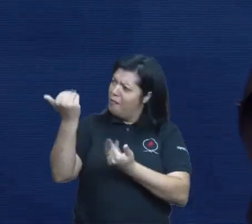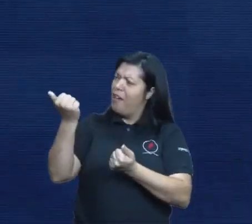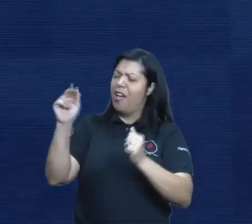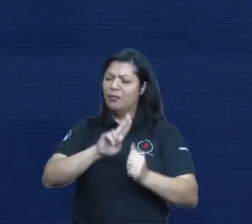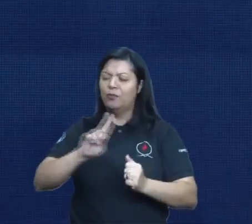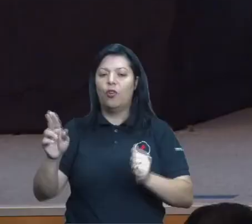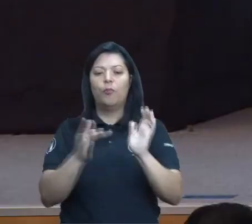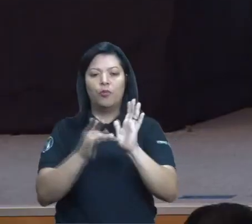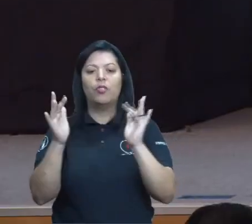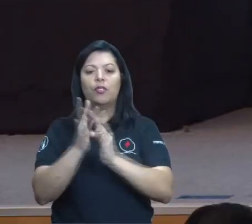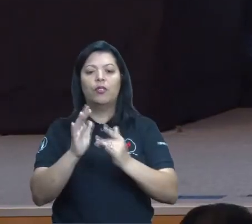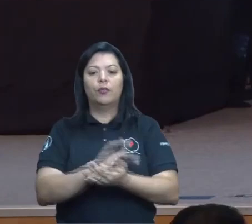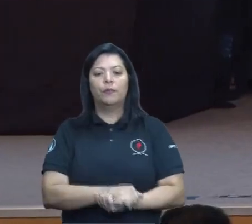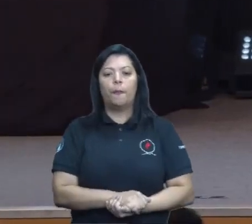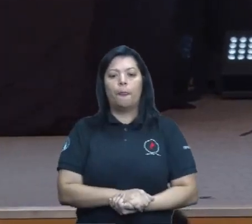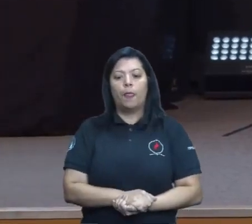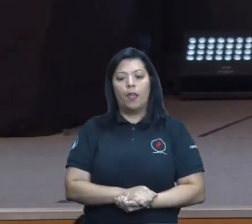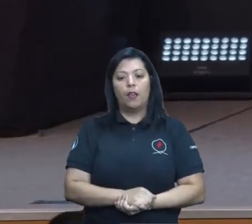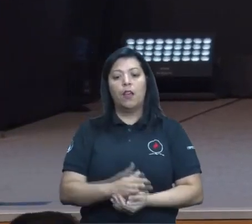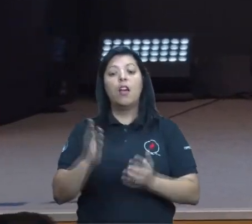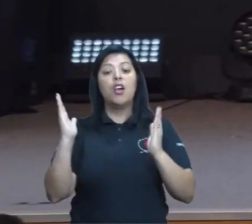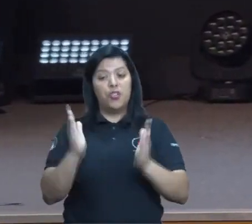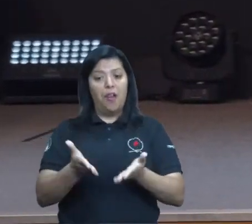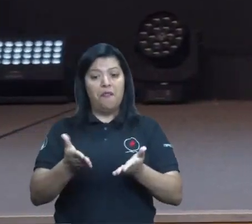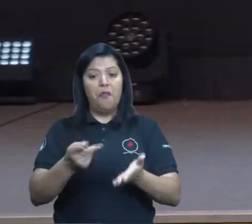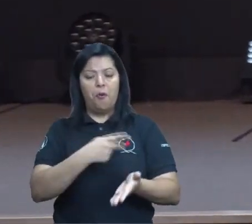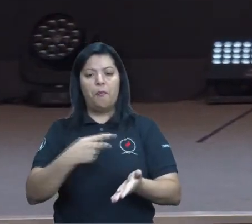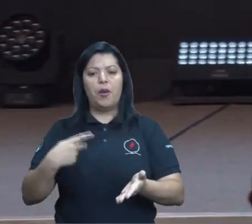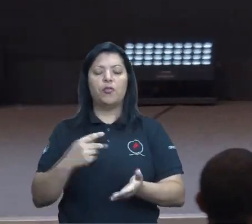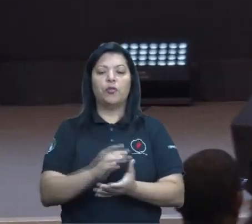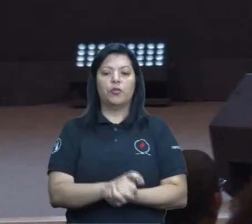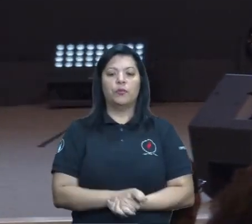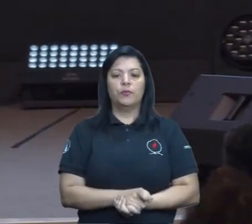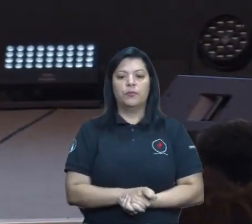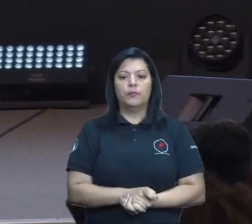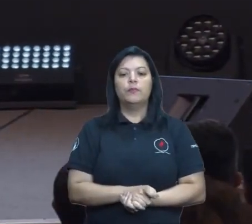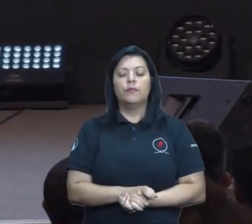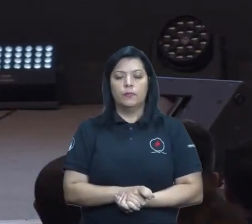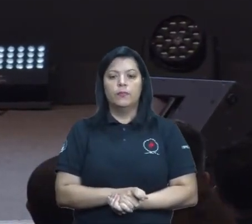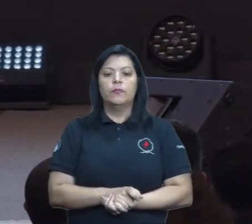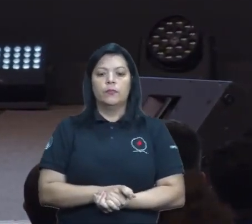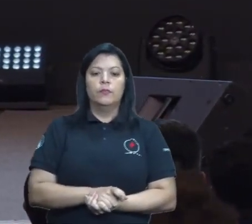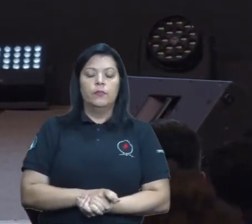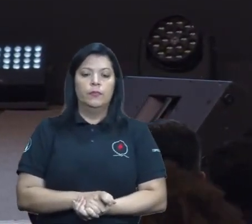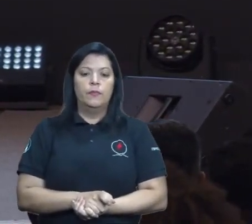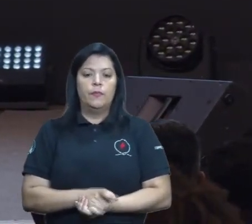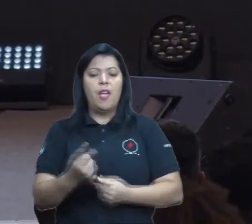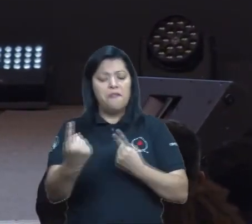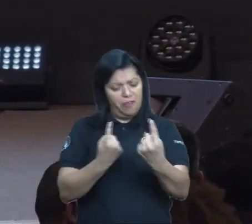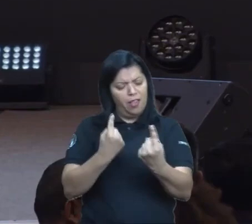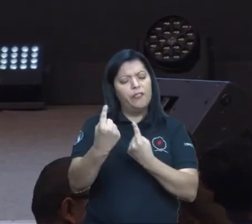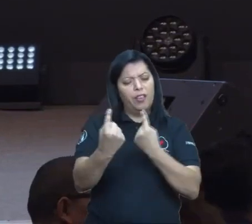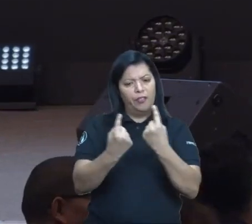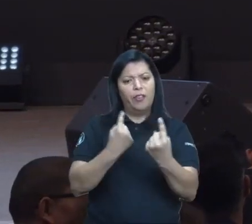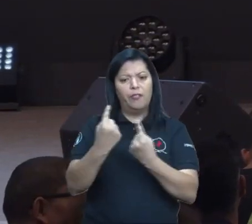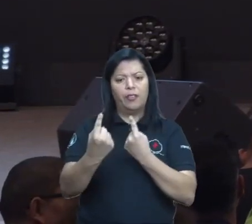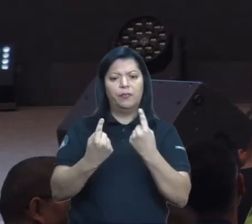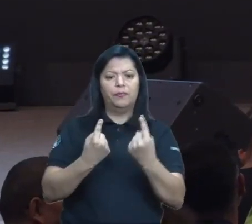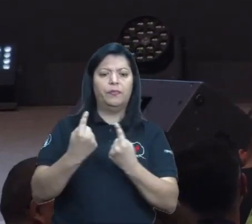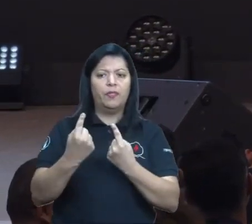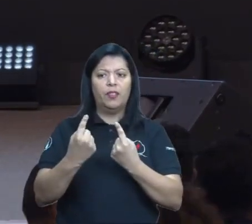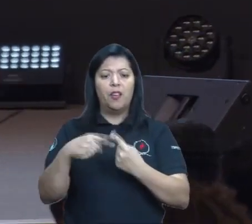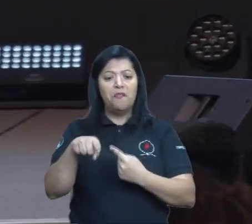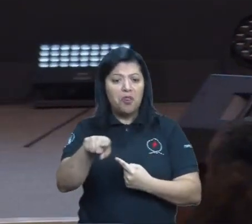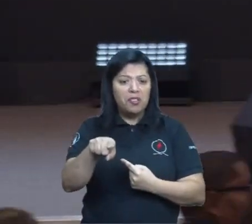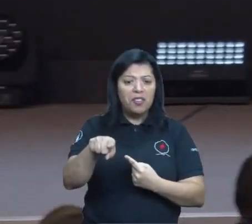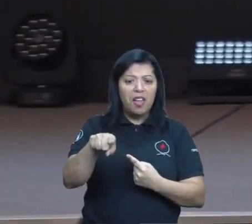em nome de Jesus eu já estou passando a palavra pastor já estou passando ele já está se dirigindo significa que você já não tem